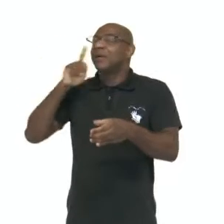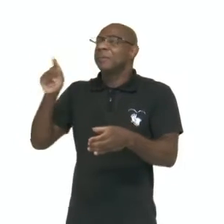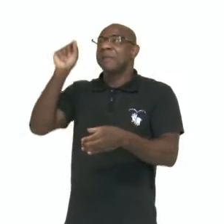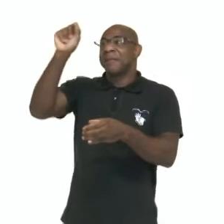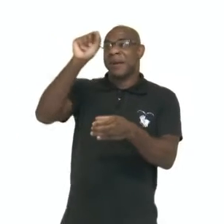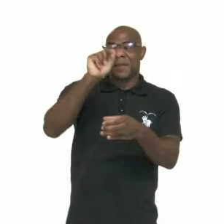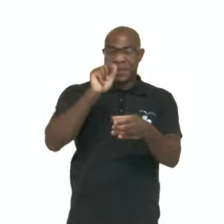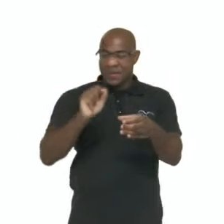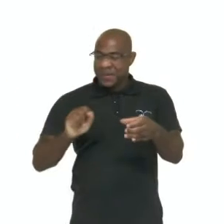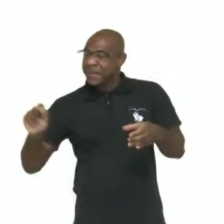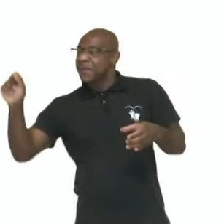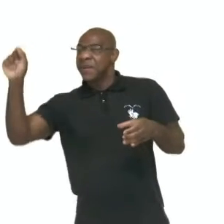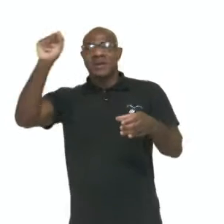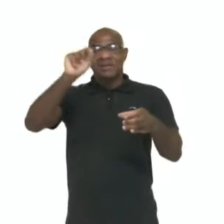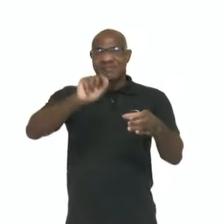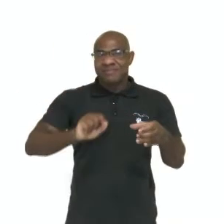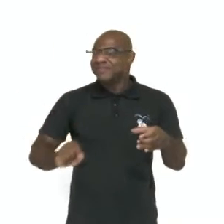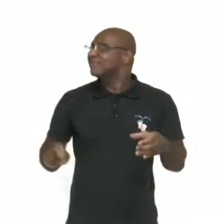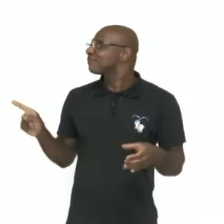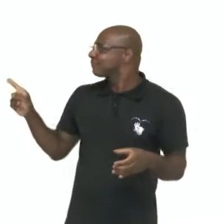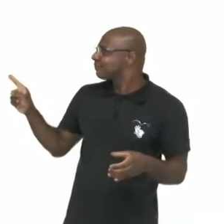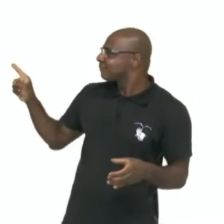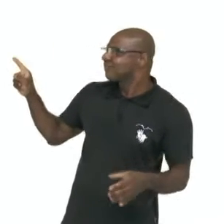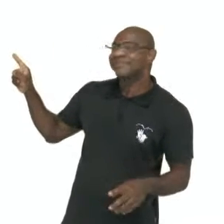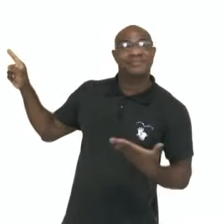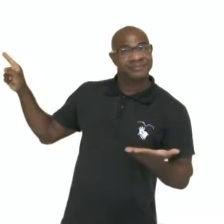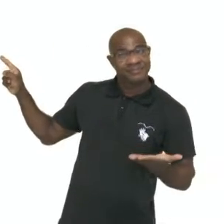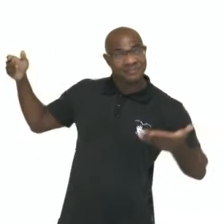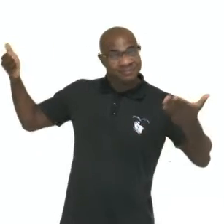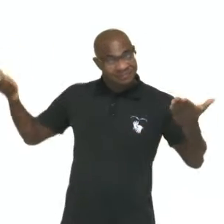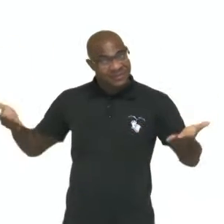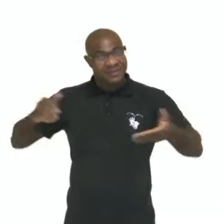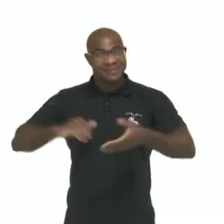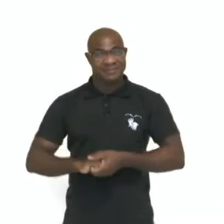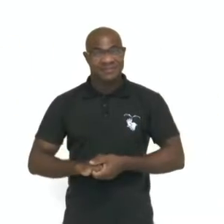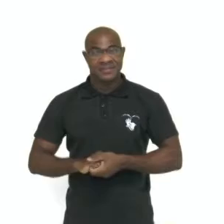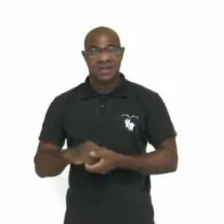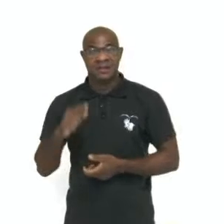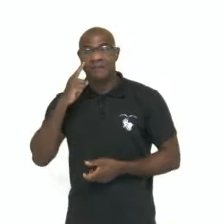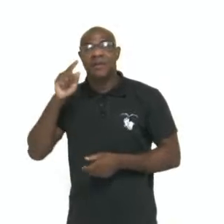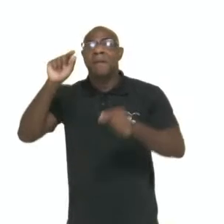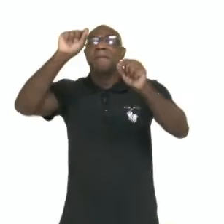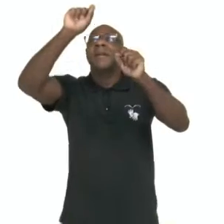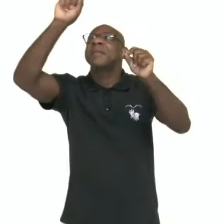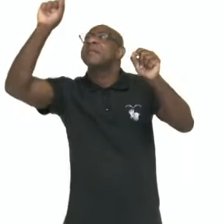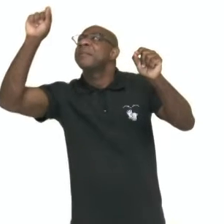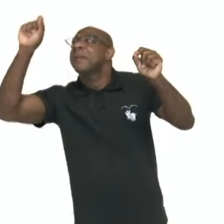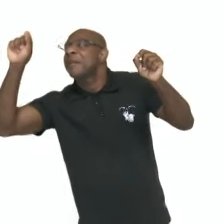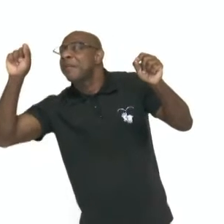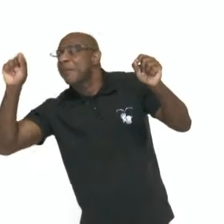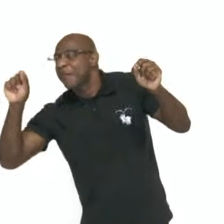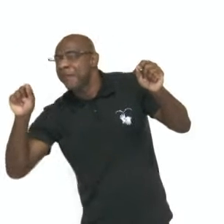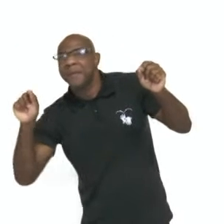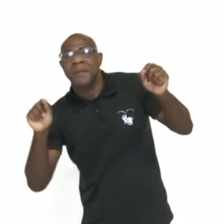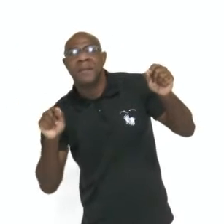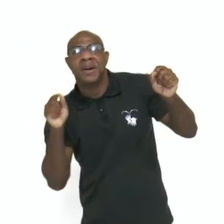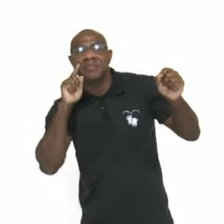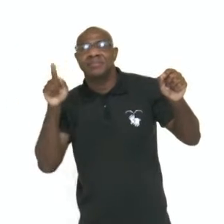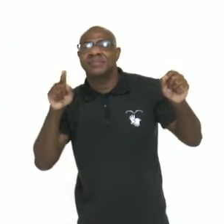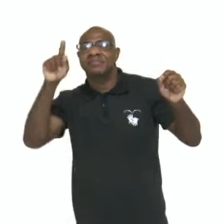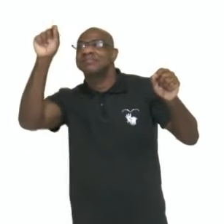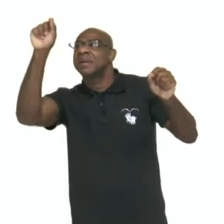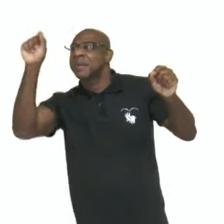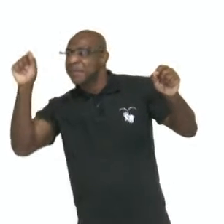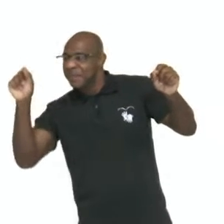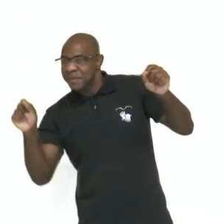aí de exploração de gás e assim por diante. Repare que nas margens, né, do Mar Glacial Ártico, ou também conhecido